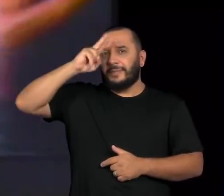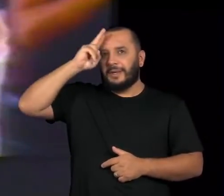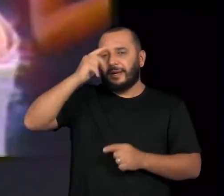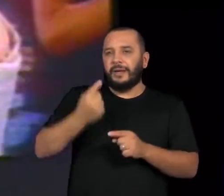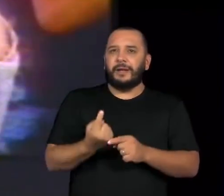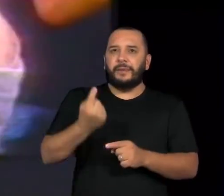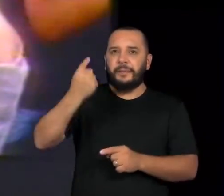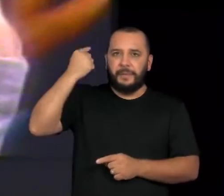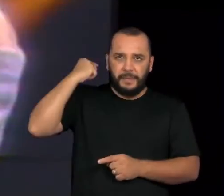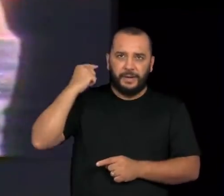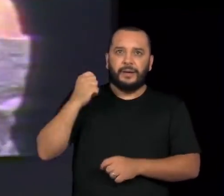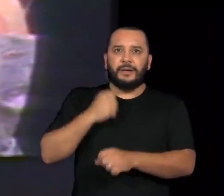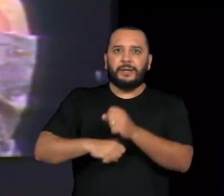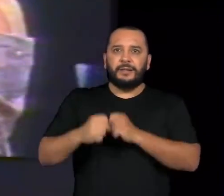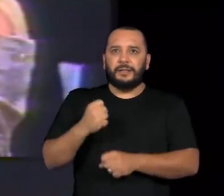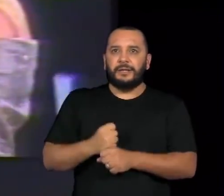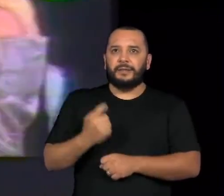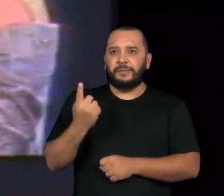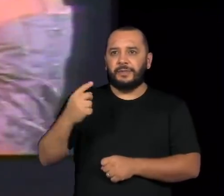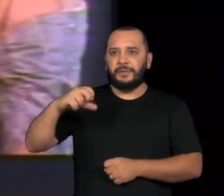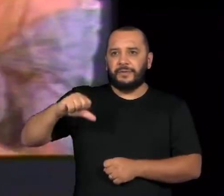20.